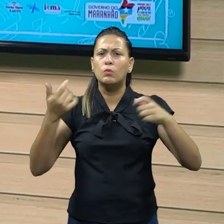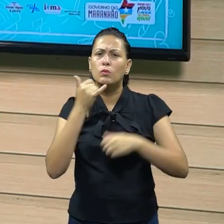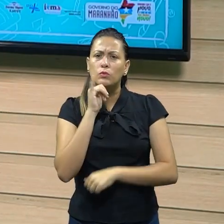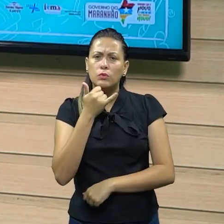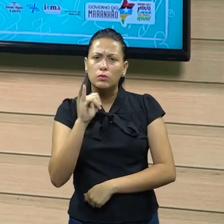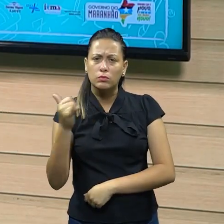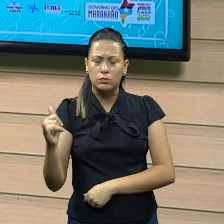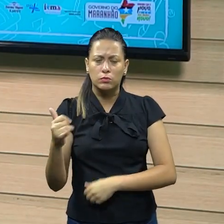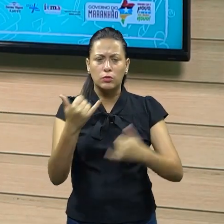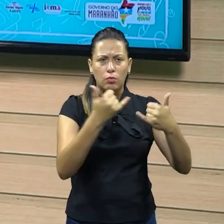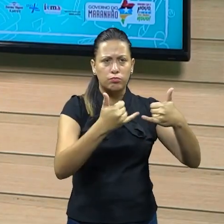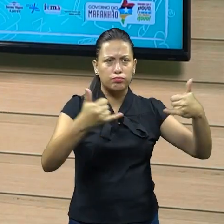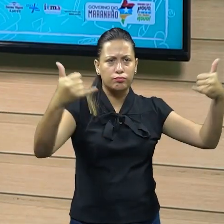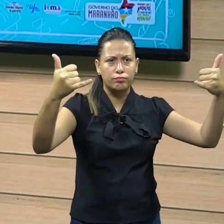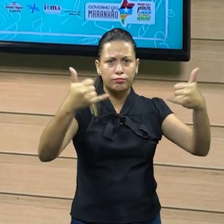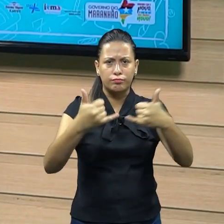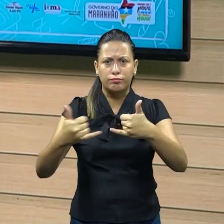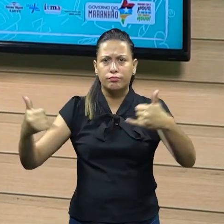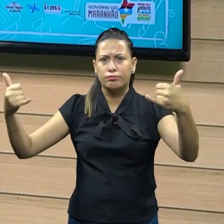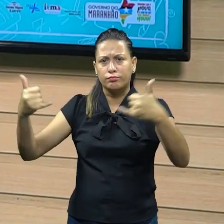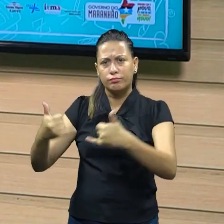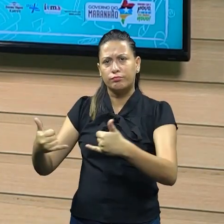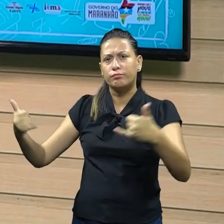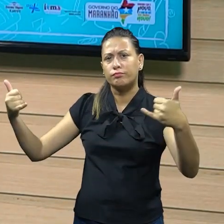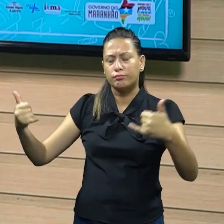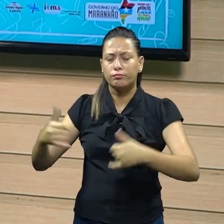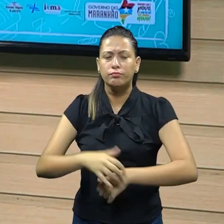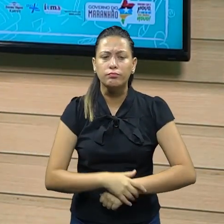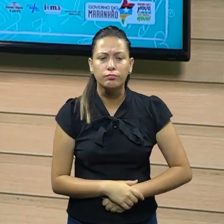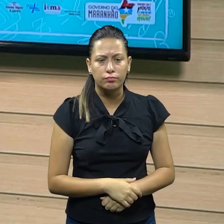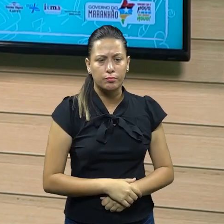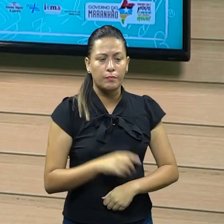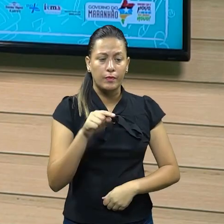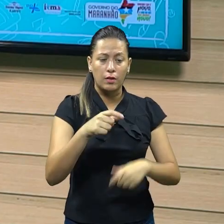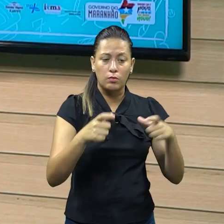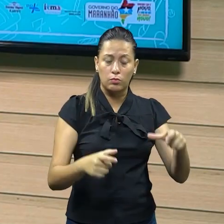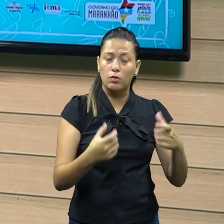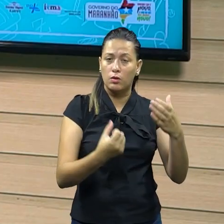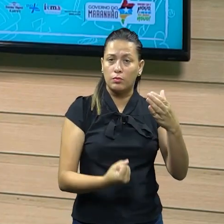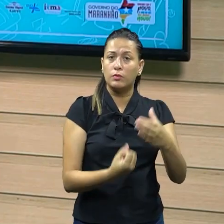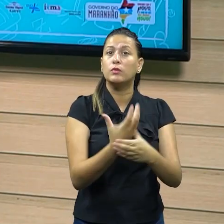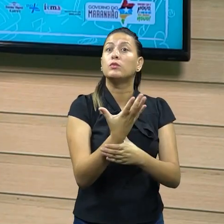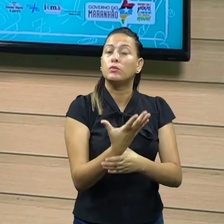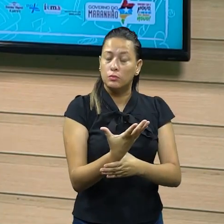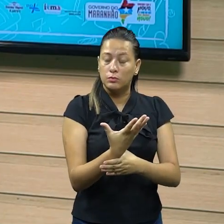de energia, tá? De maior DDP, desde a geração,